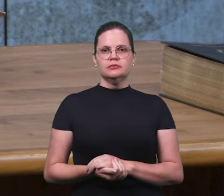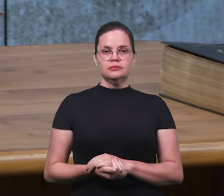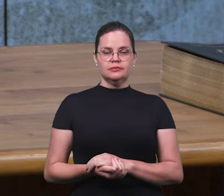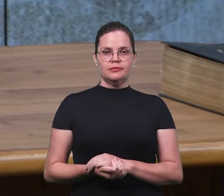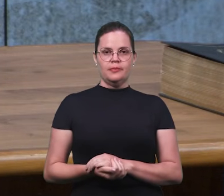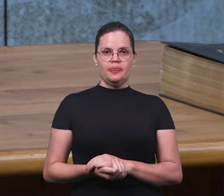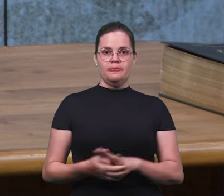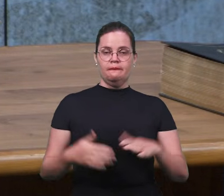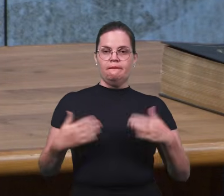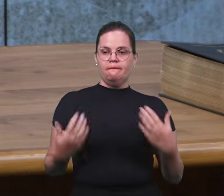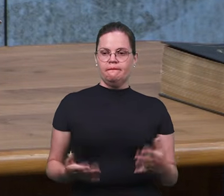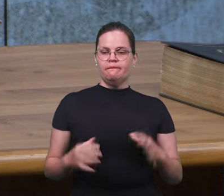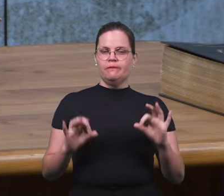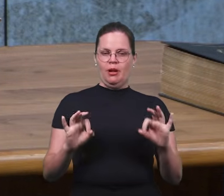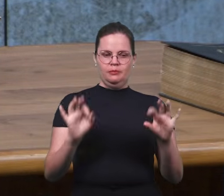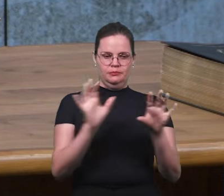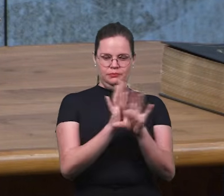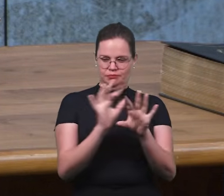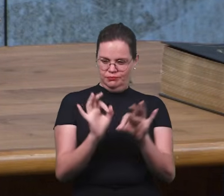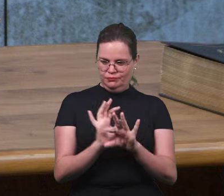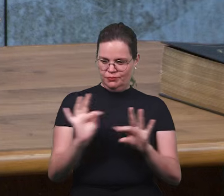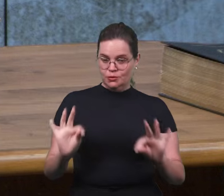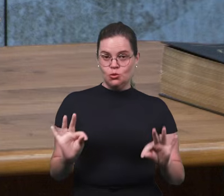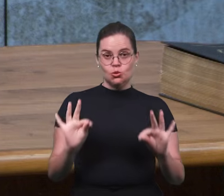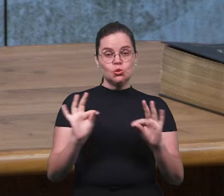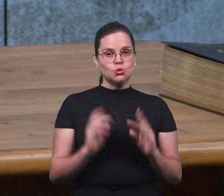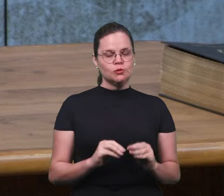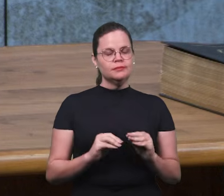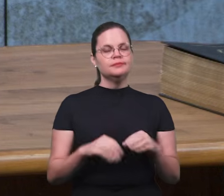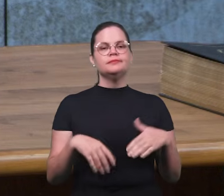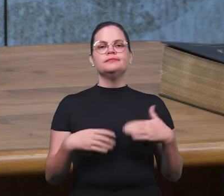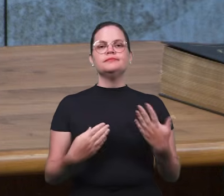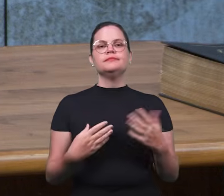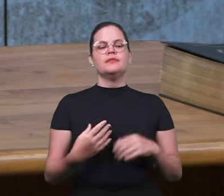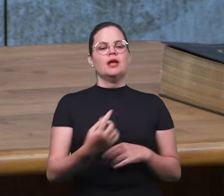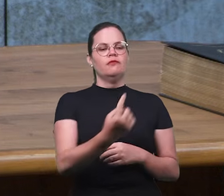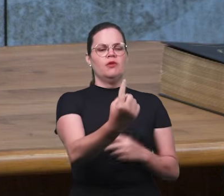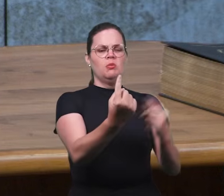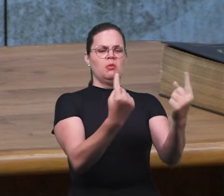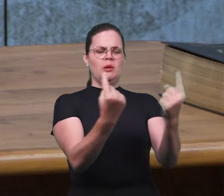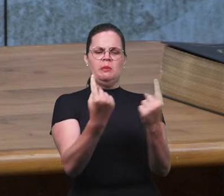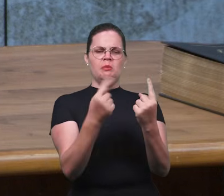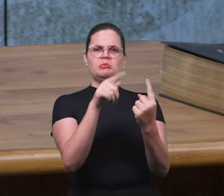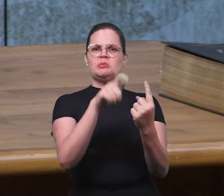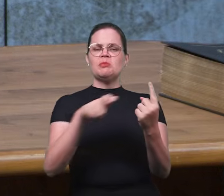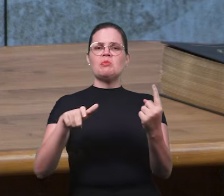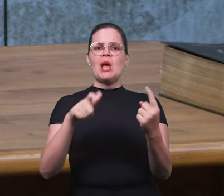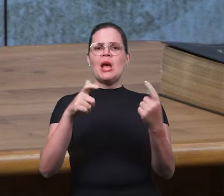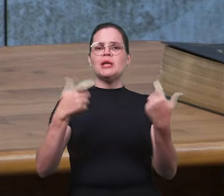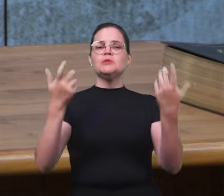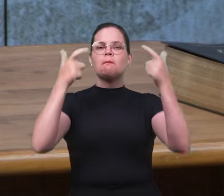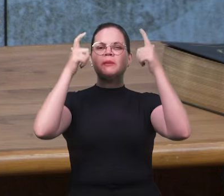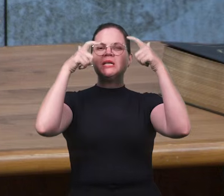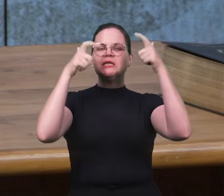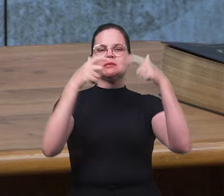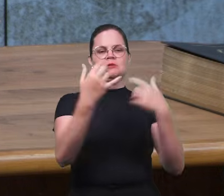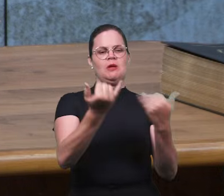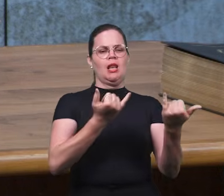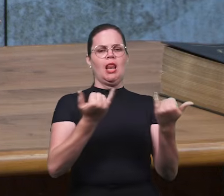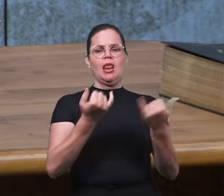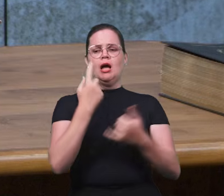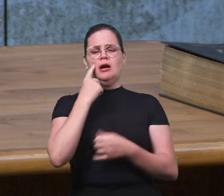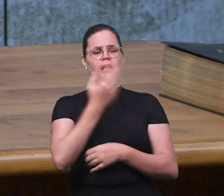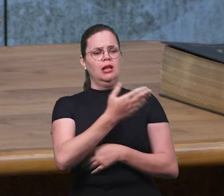Acabadas, pois, estas coisas, chegaram-se a mim os príncipes dizendo: o povo